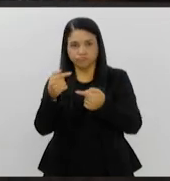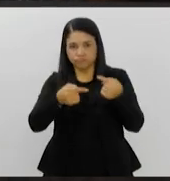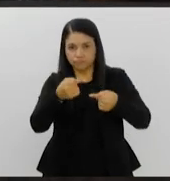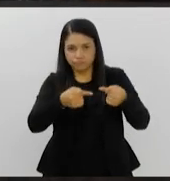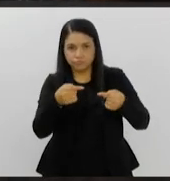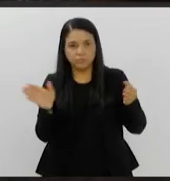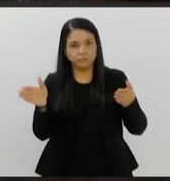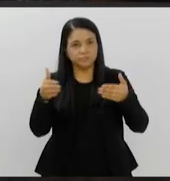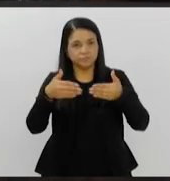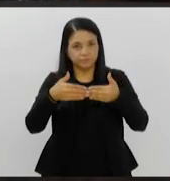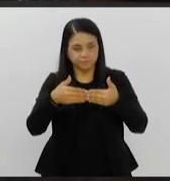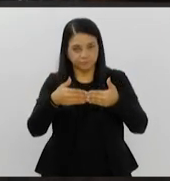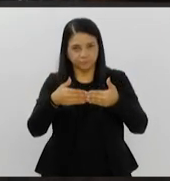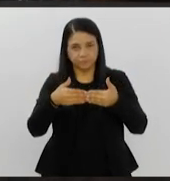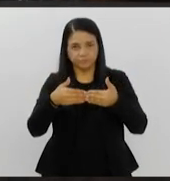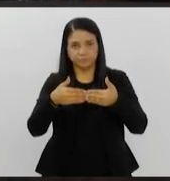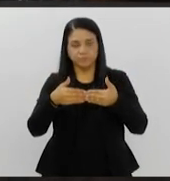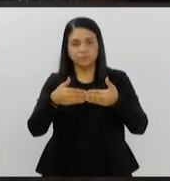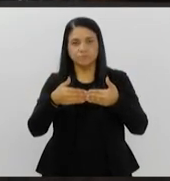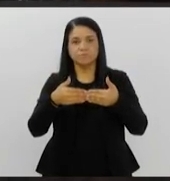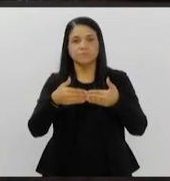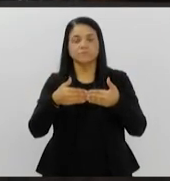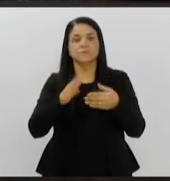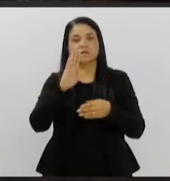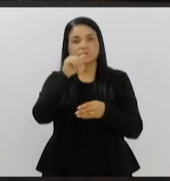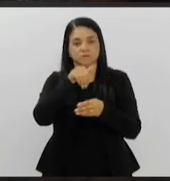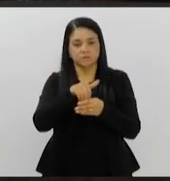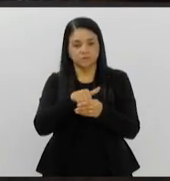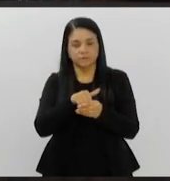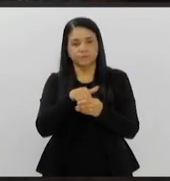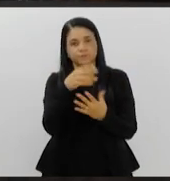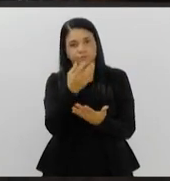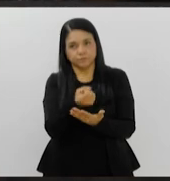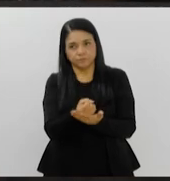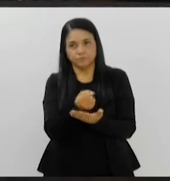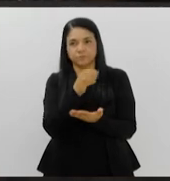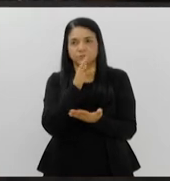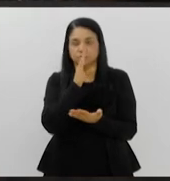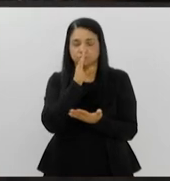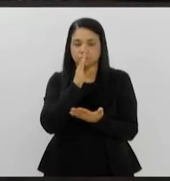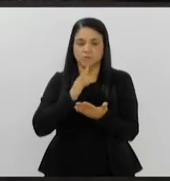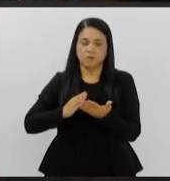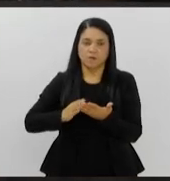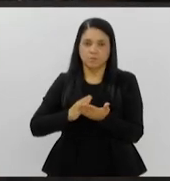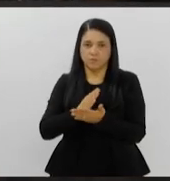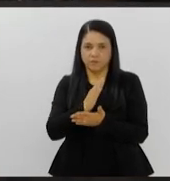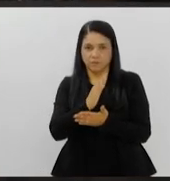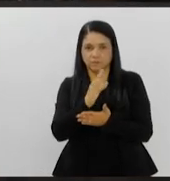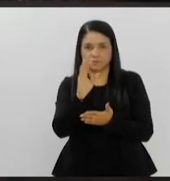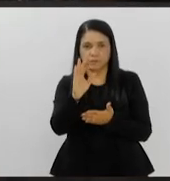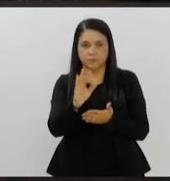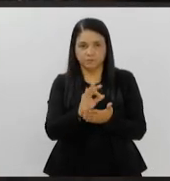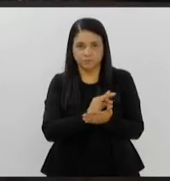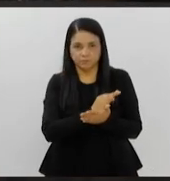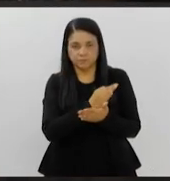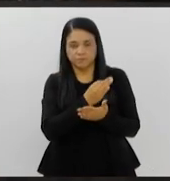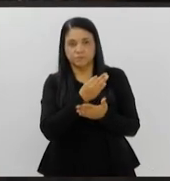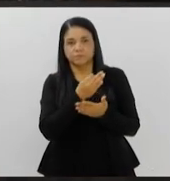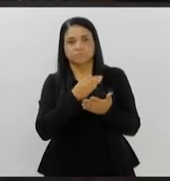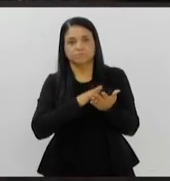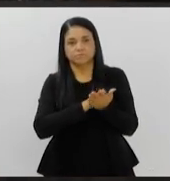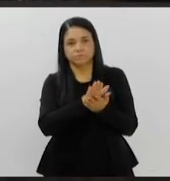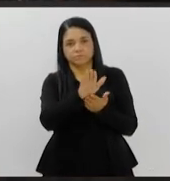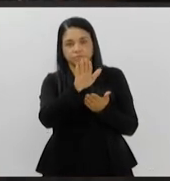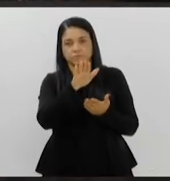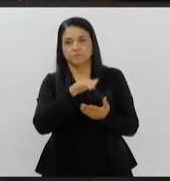discutir, encerrada a discussão. Em votação, os senhores que aprovam permaneçam como estão, aprovado vai a